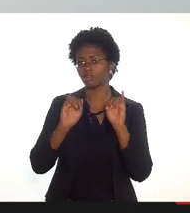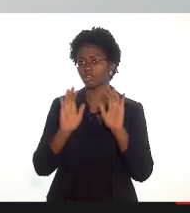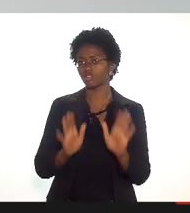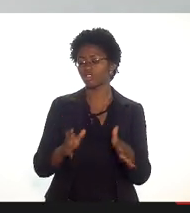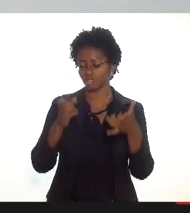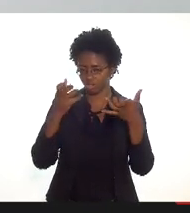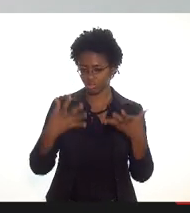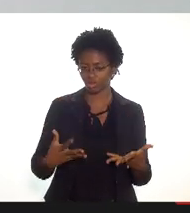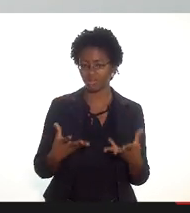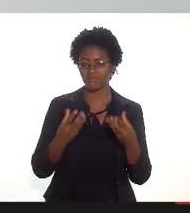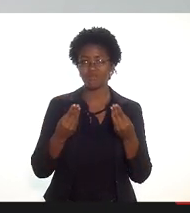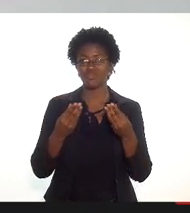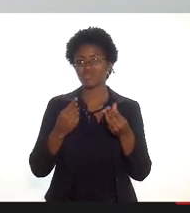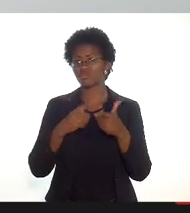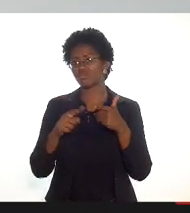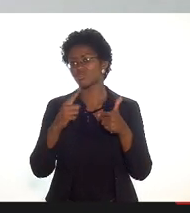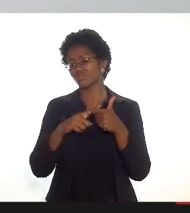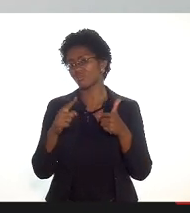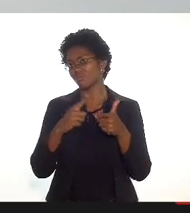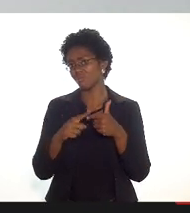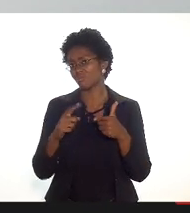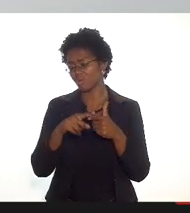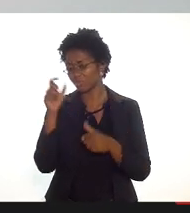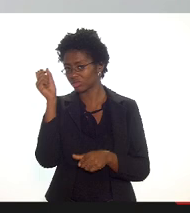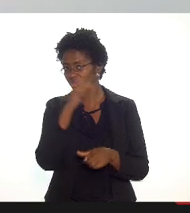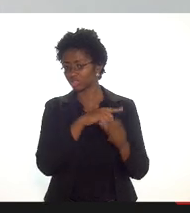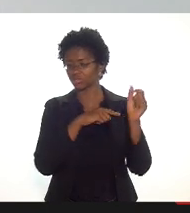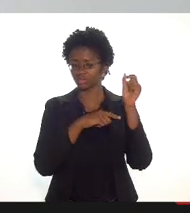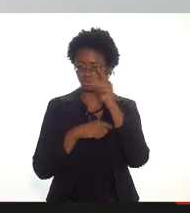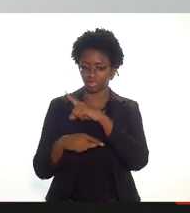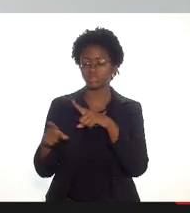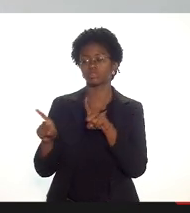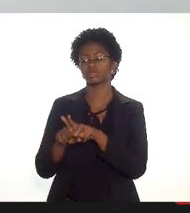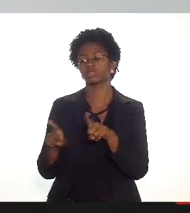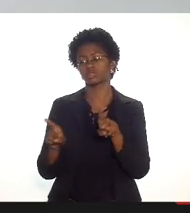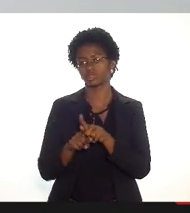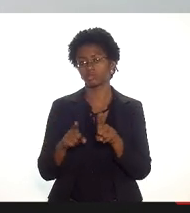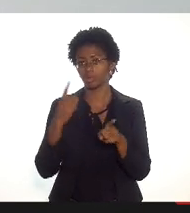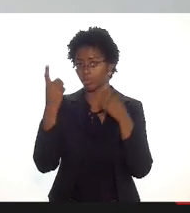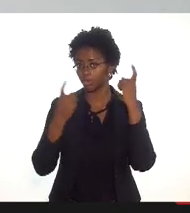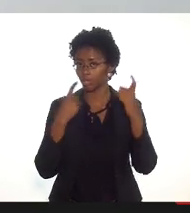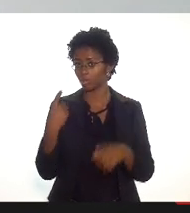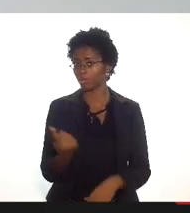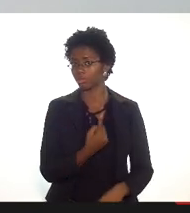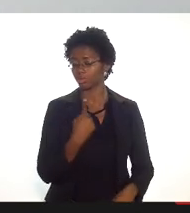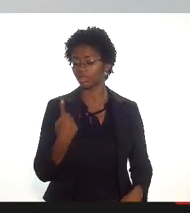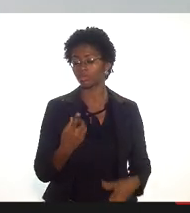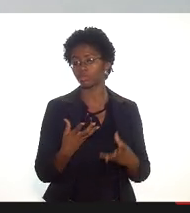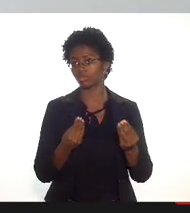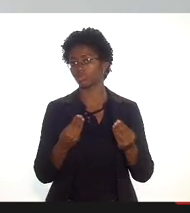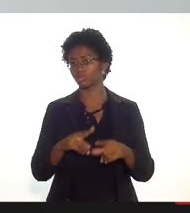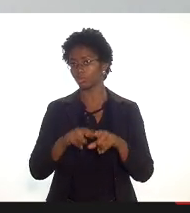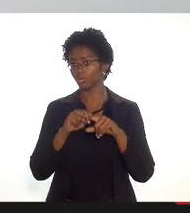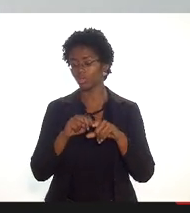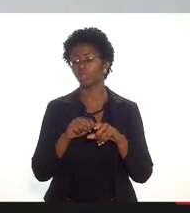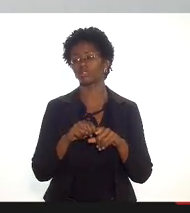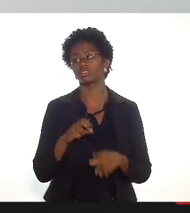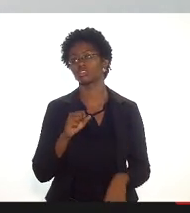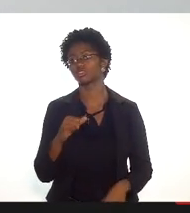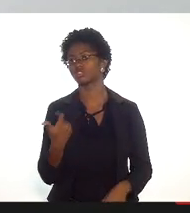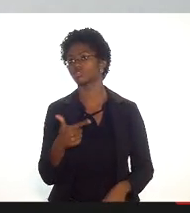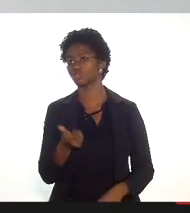problemas muito graves, né? Inclusive, o que nos preocupa muito, porque se nós não temos quantitativos